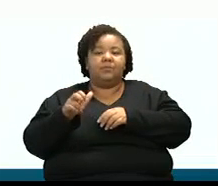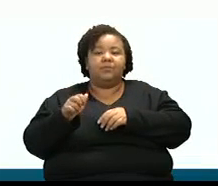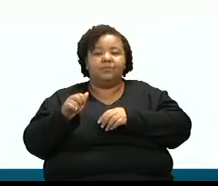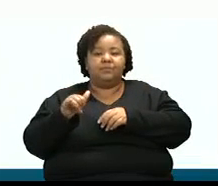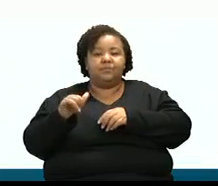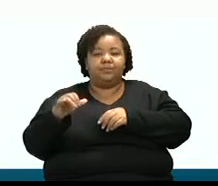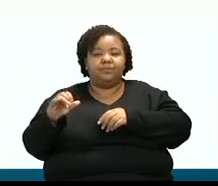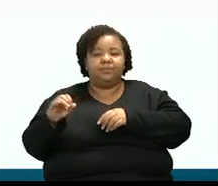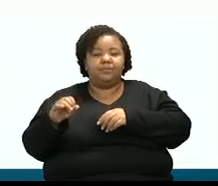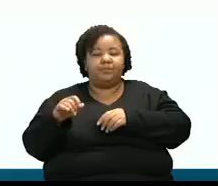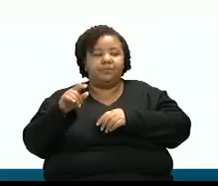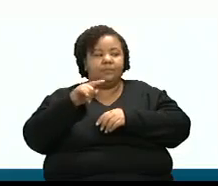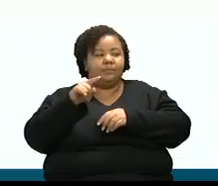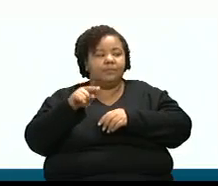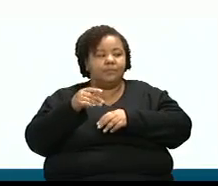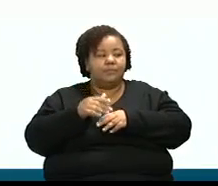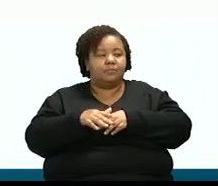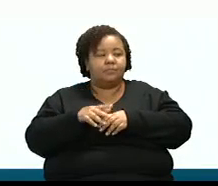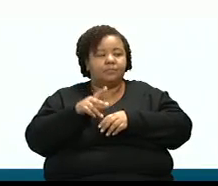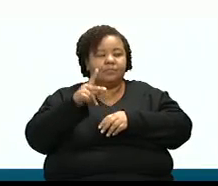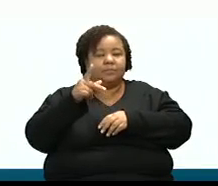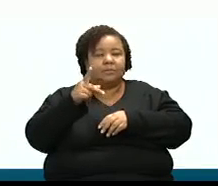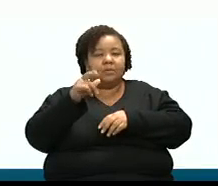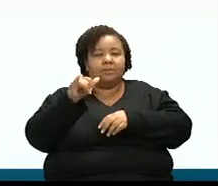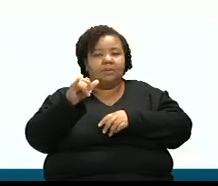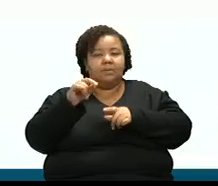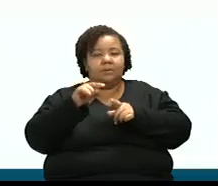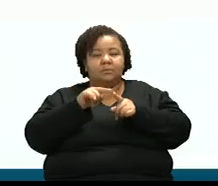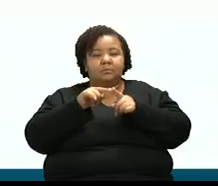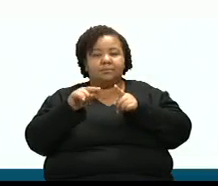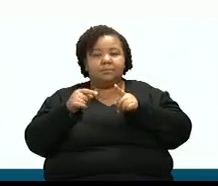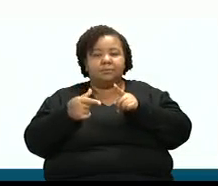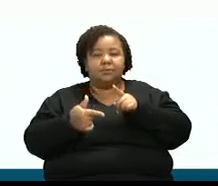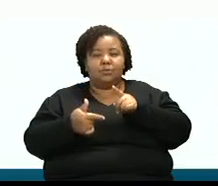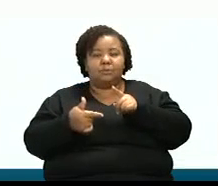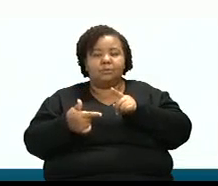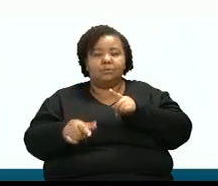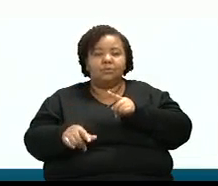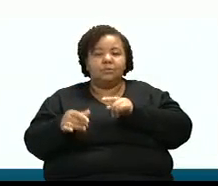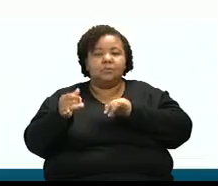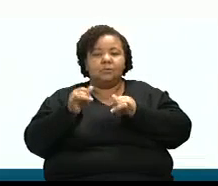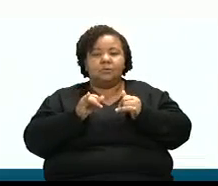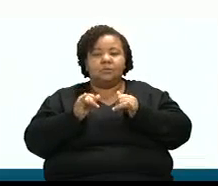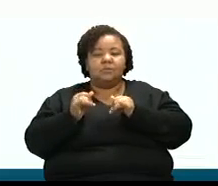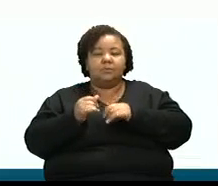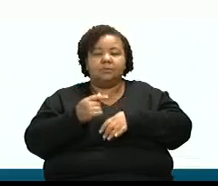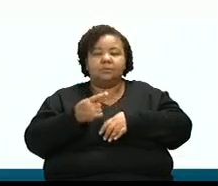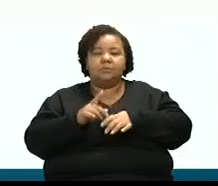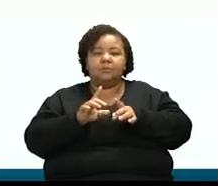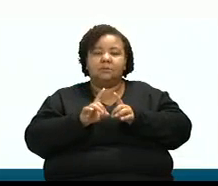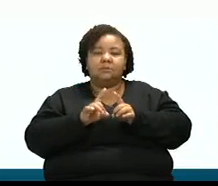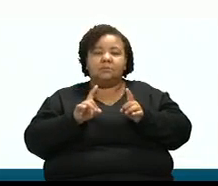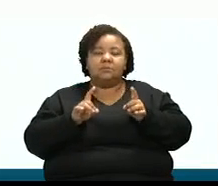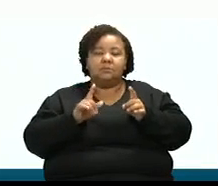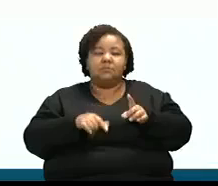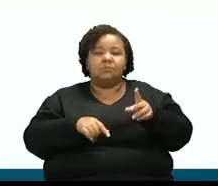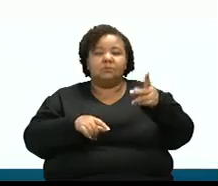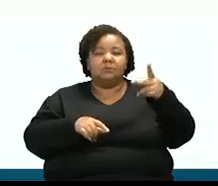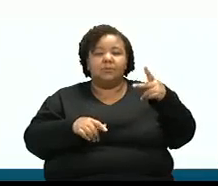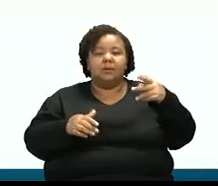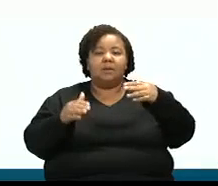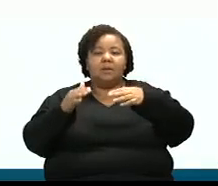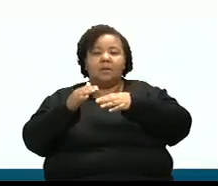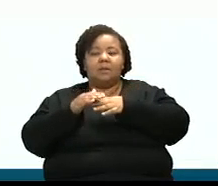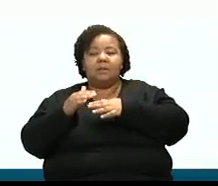raio. Ele é igual a π sobre 2. Uma outra informação importante é que essa distância do ponto P até a curva